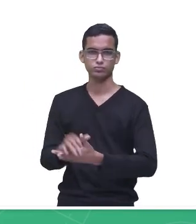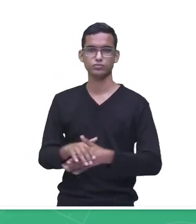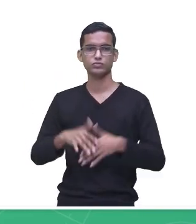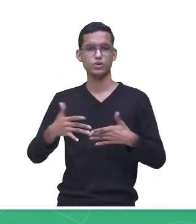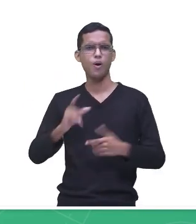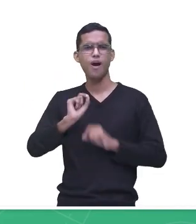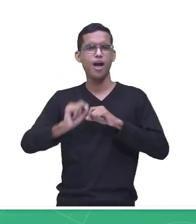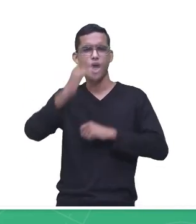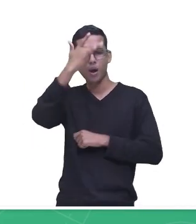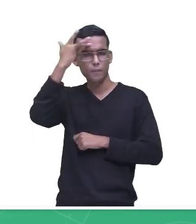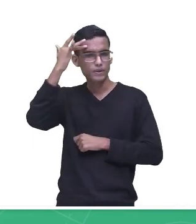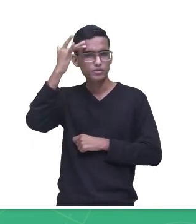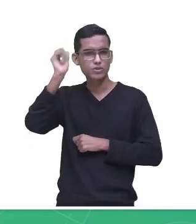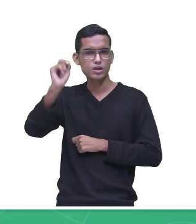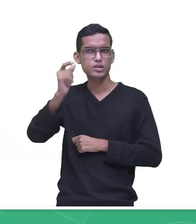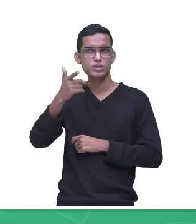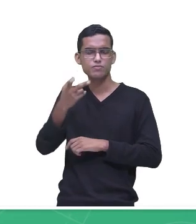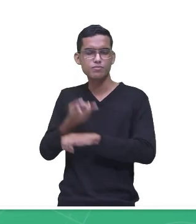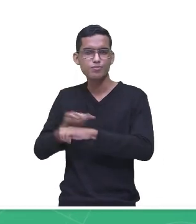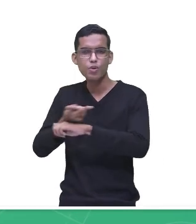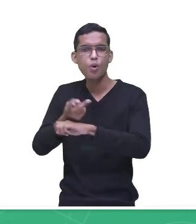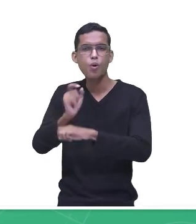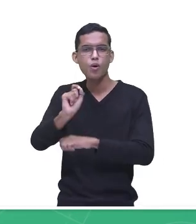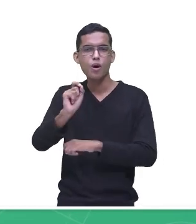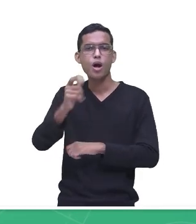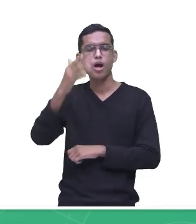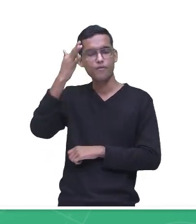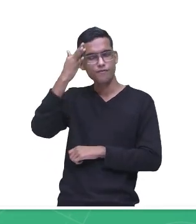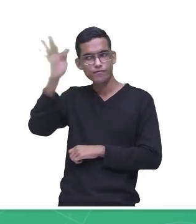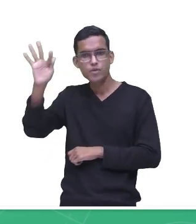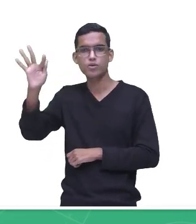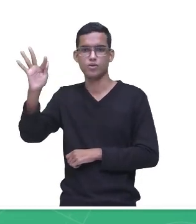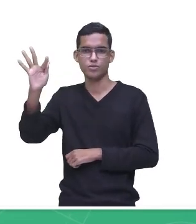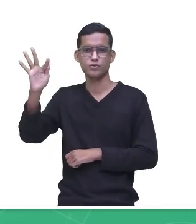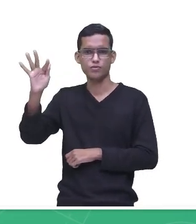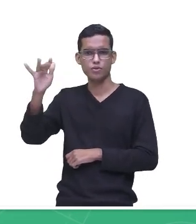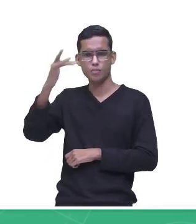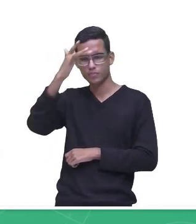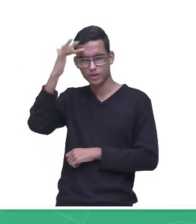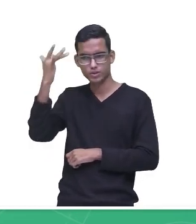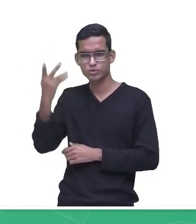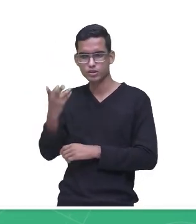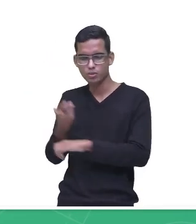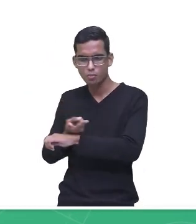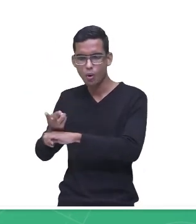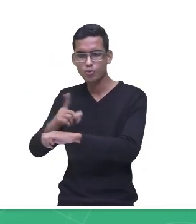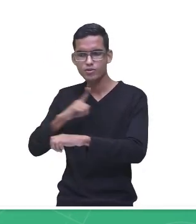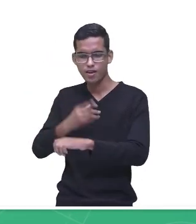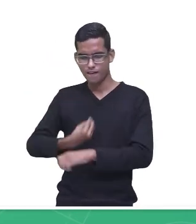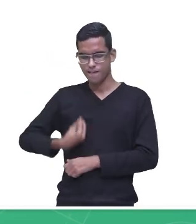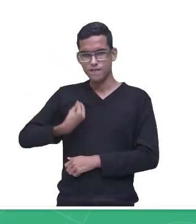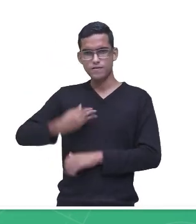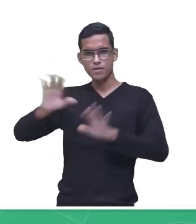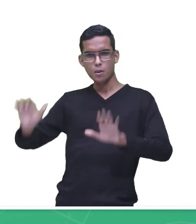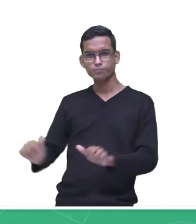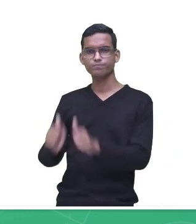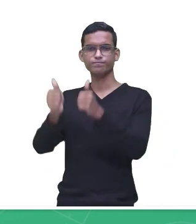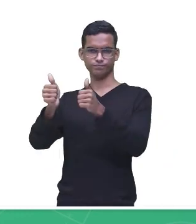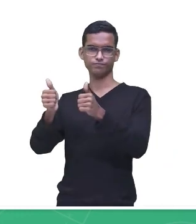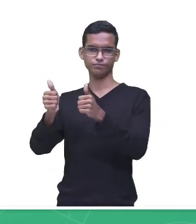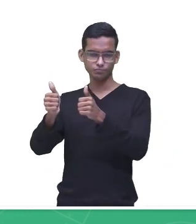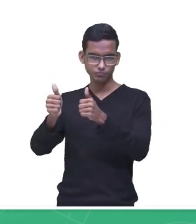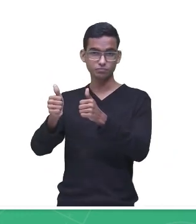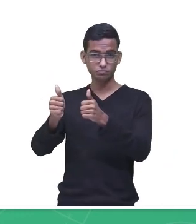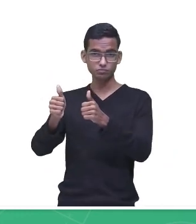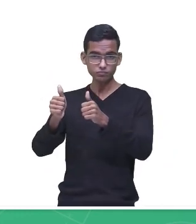filósofos, tá? Todas aquelas pessoas que não se contentam com aquela vida ali. E por que o prisioneiro volta à caverna? Porque ele quer ajudar